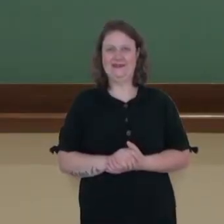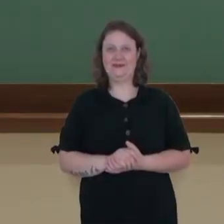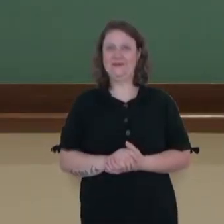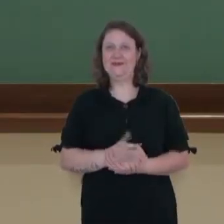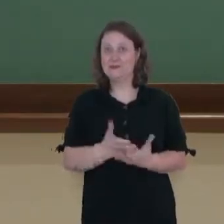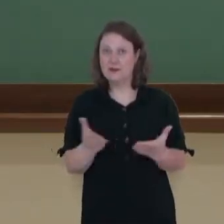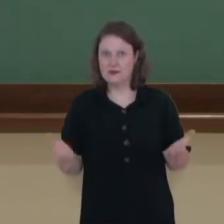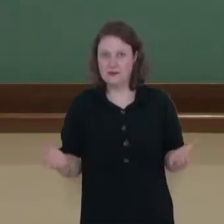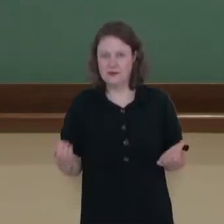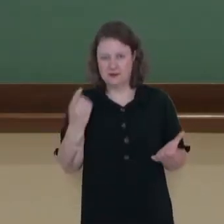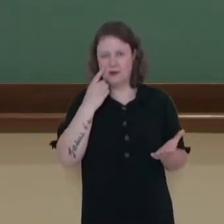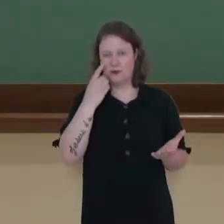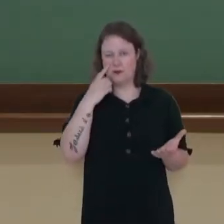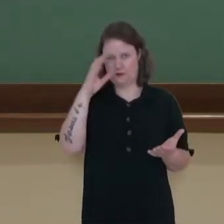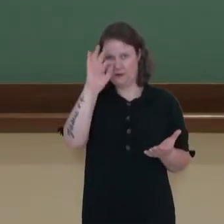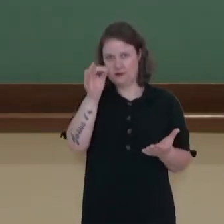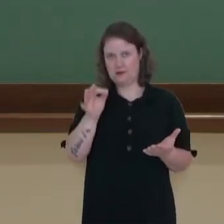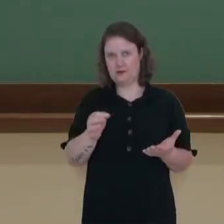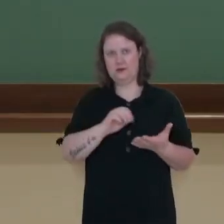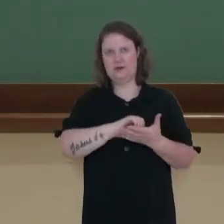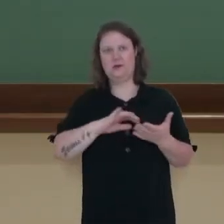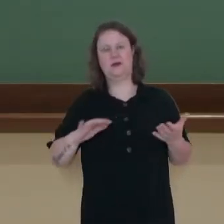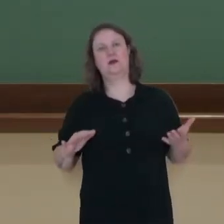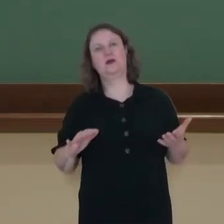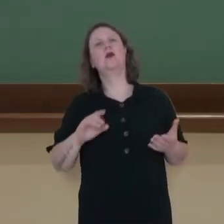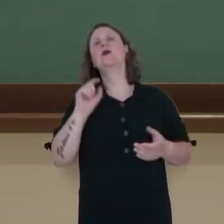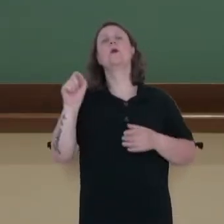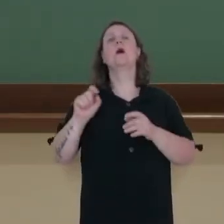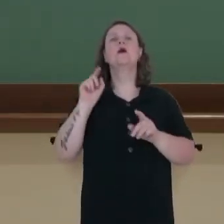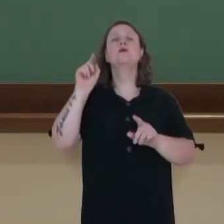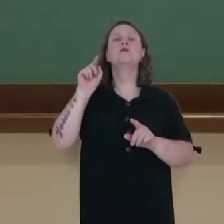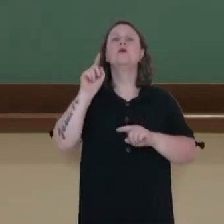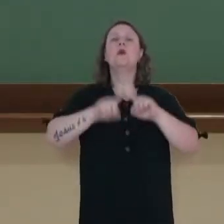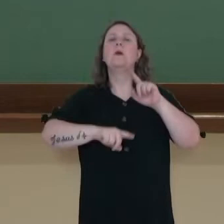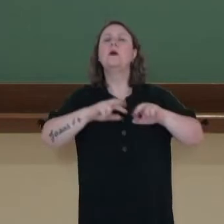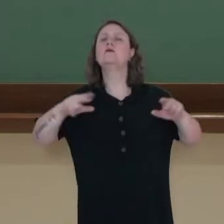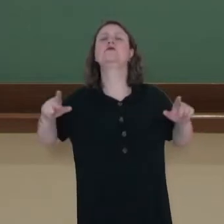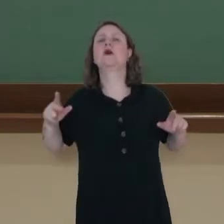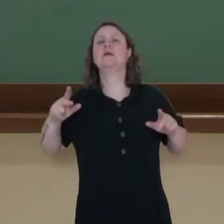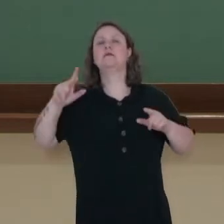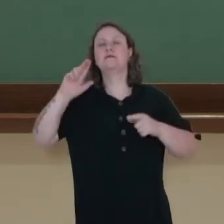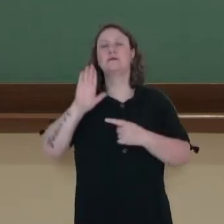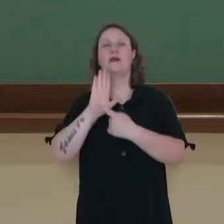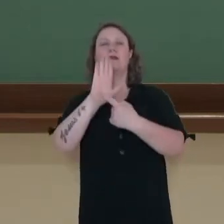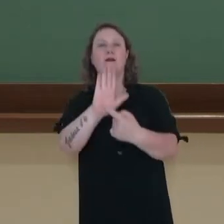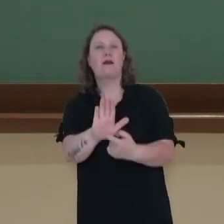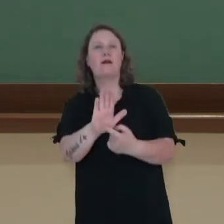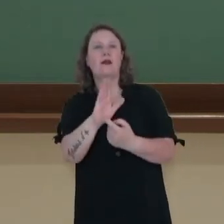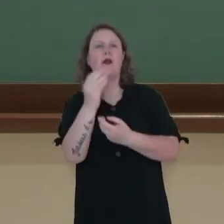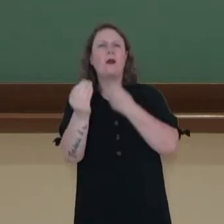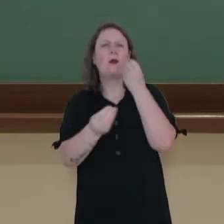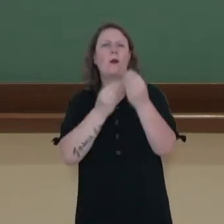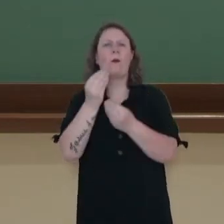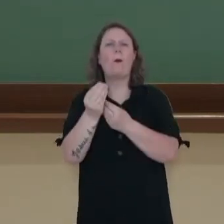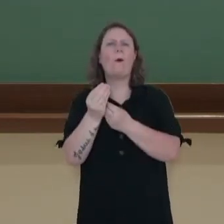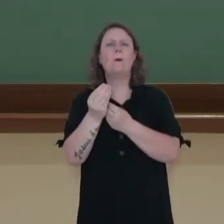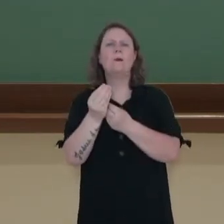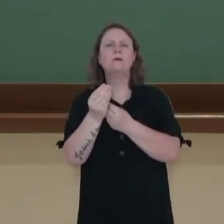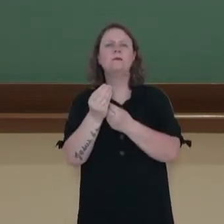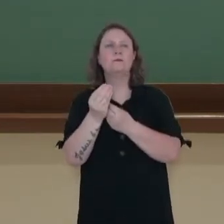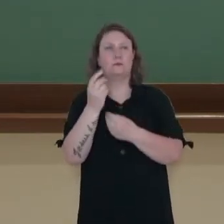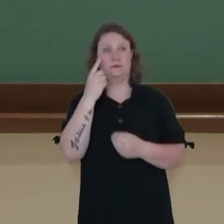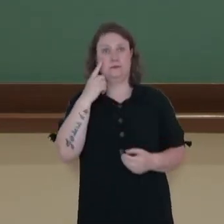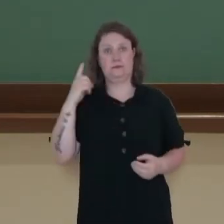Pessoal, vamos então corrigir a nossa atividade, né? Qual é o objeto em destaque na pintura e como ele é mostrado, né?